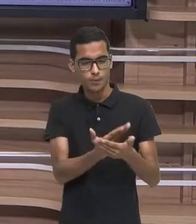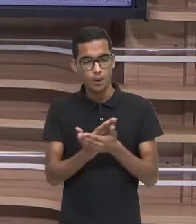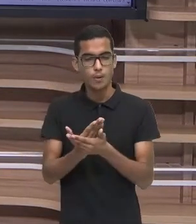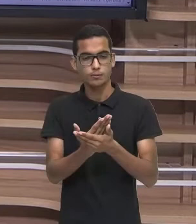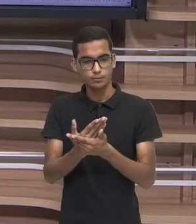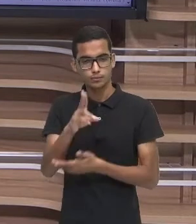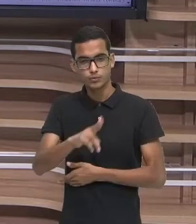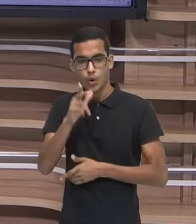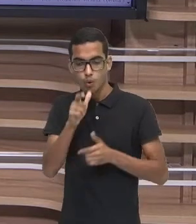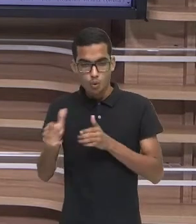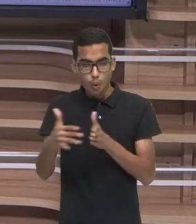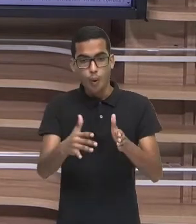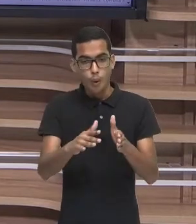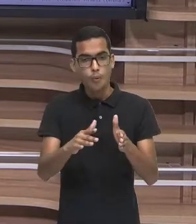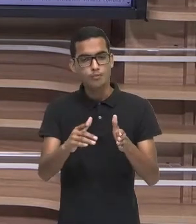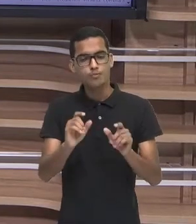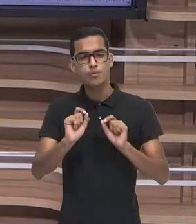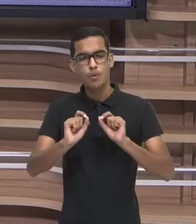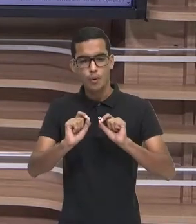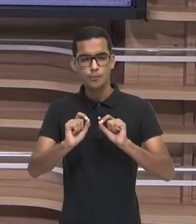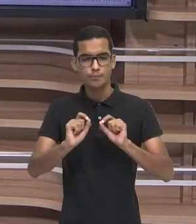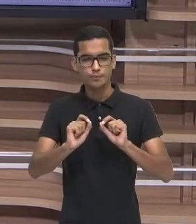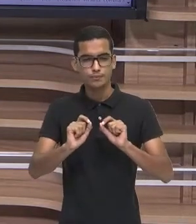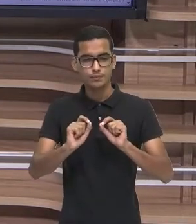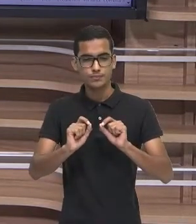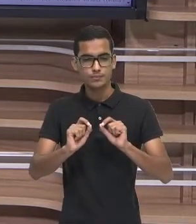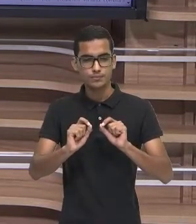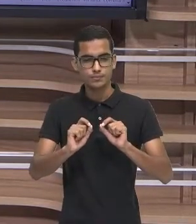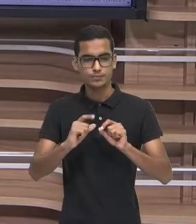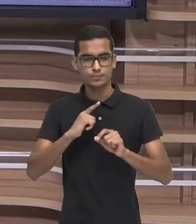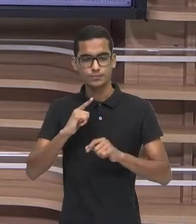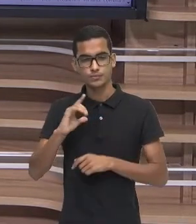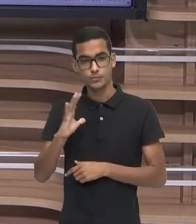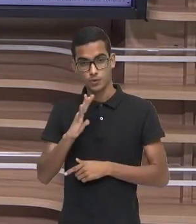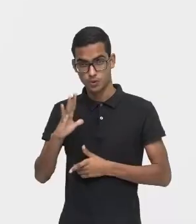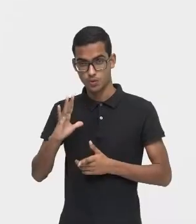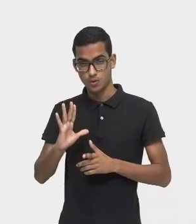rios, a utilização das hidrovias, que vão existir algumas ações